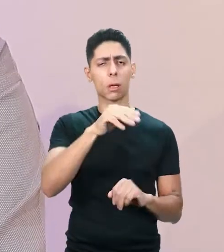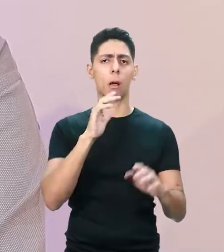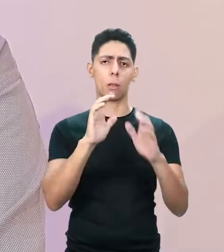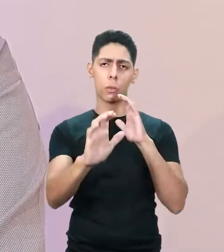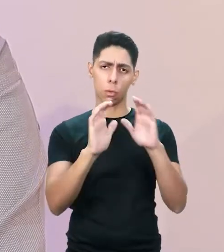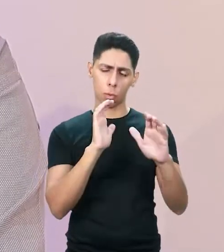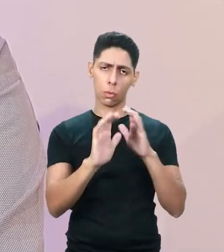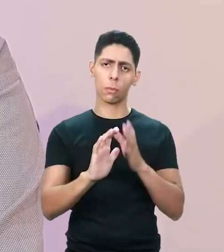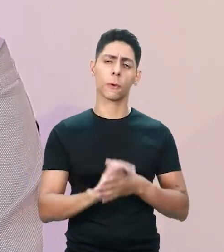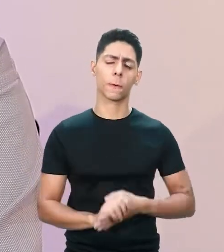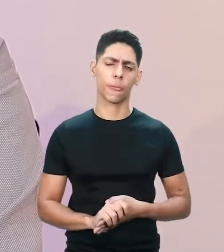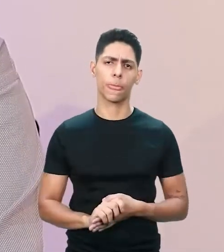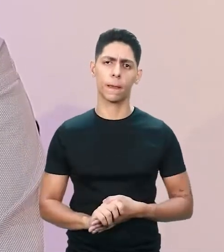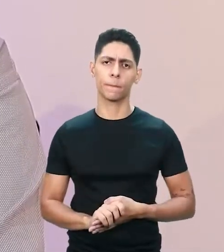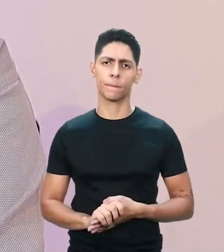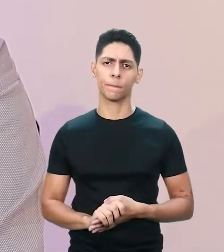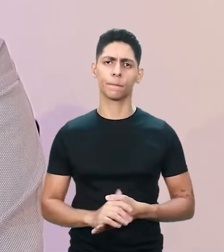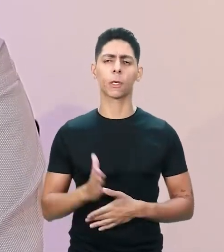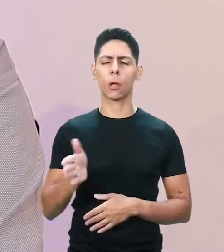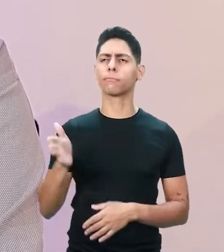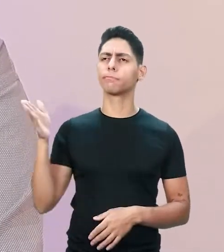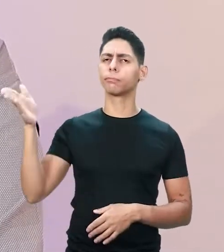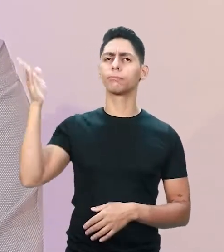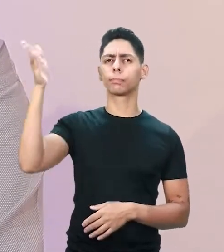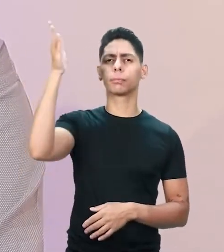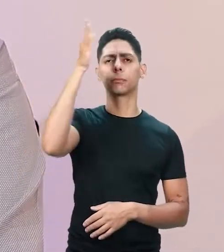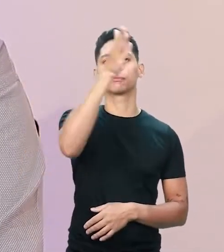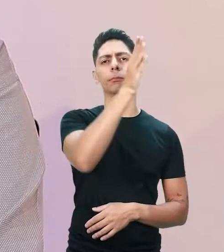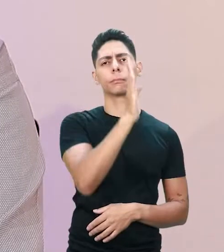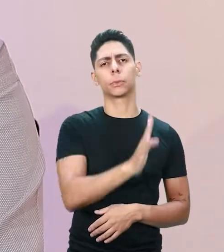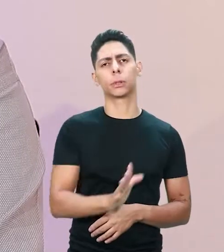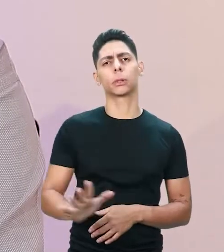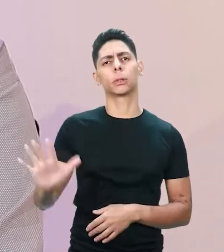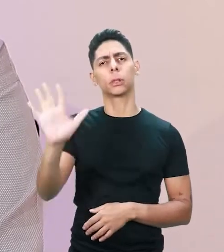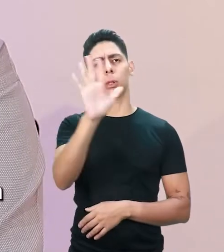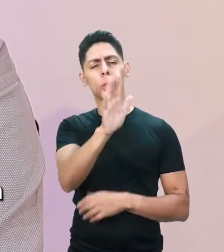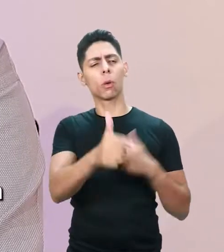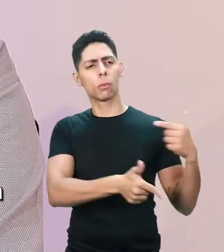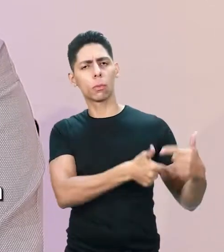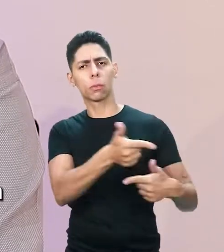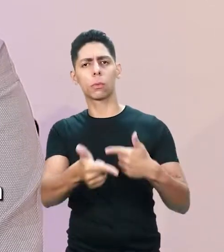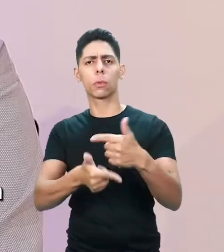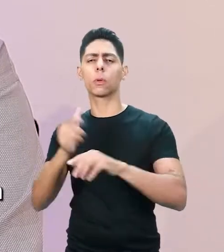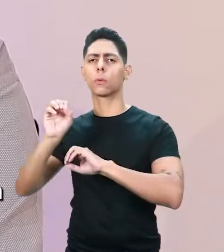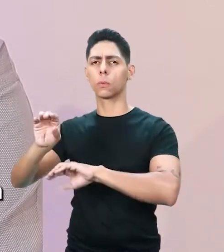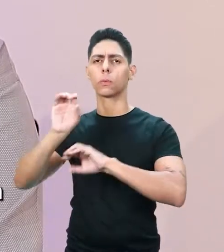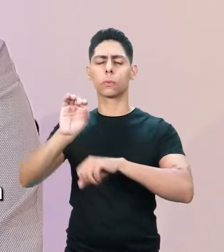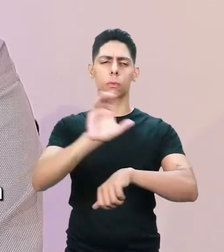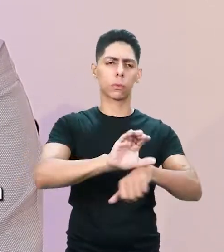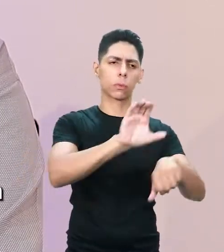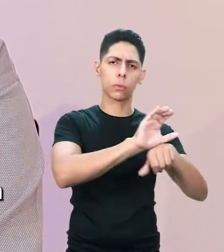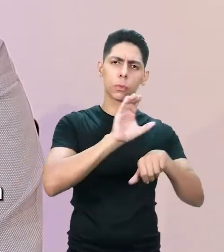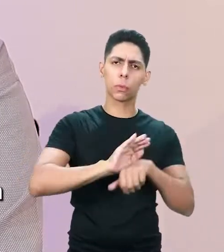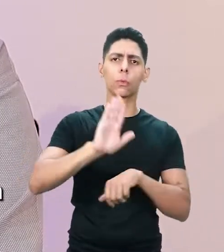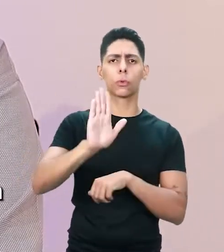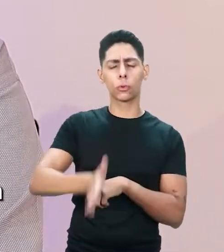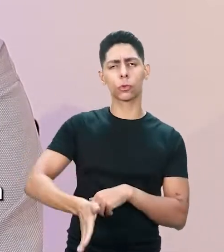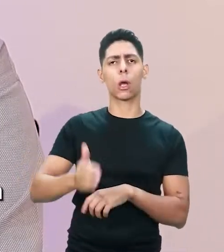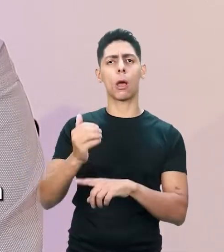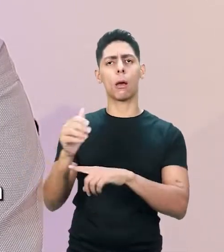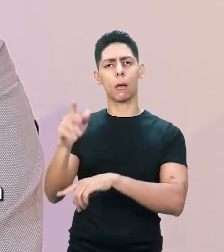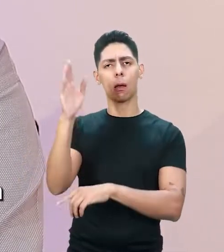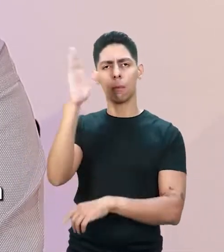comunicação, já andou aí pelo Brasil afora, trabalhando, ministrando os cursos, esteve fora do Brasil